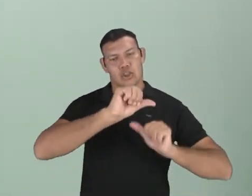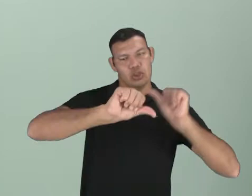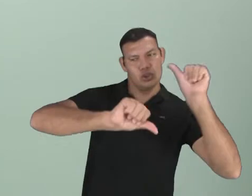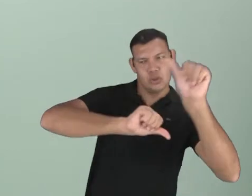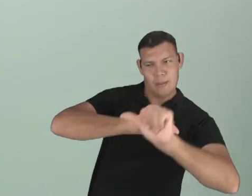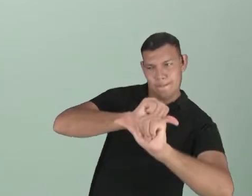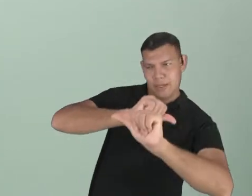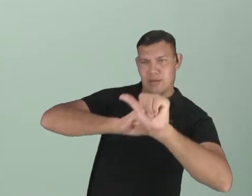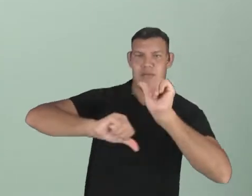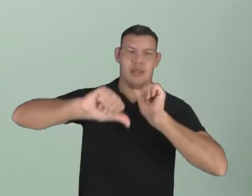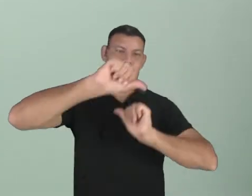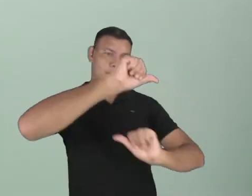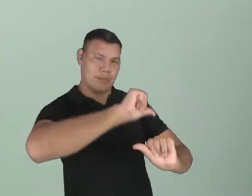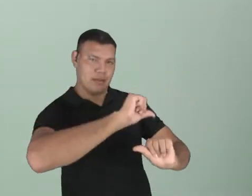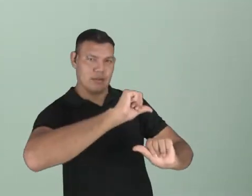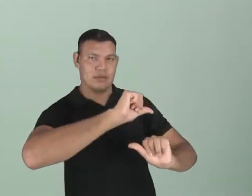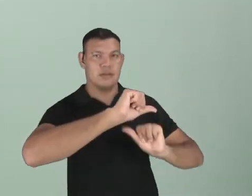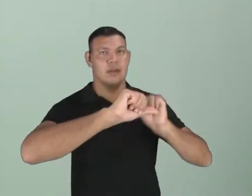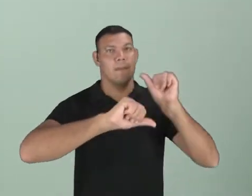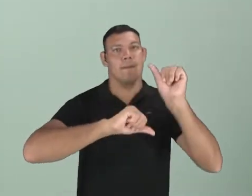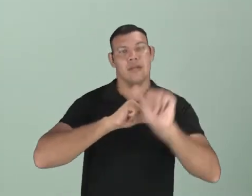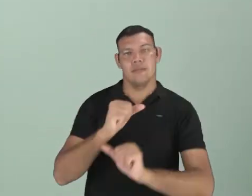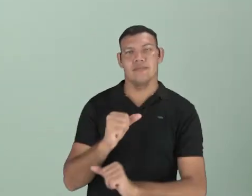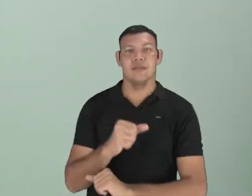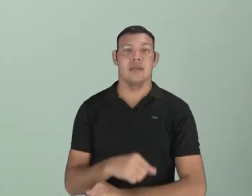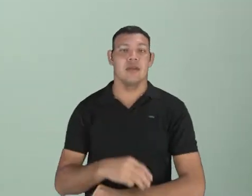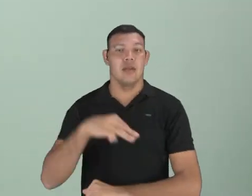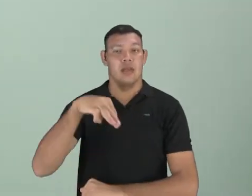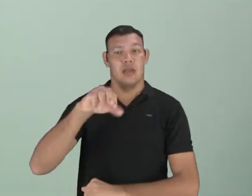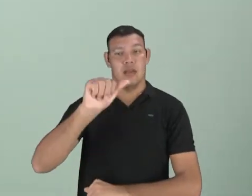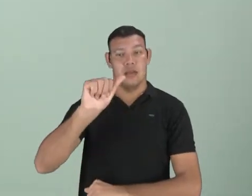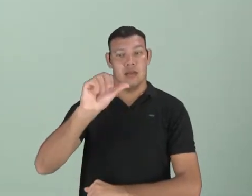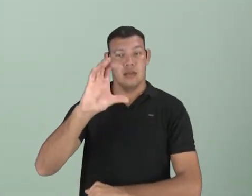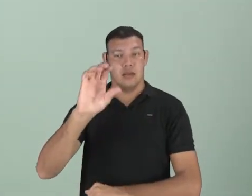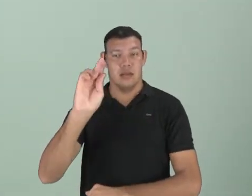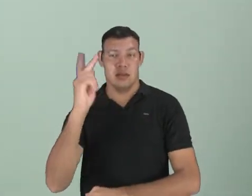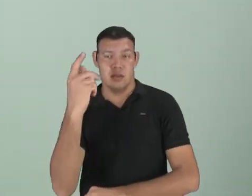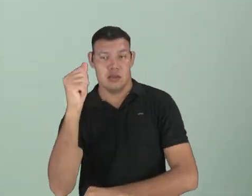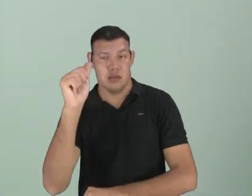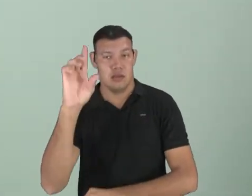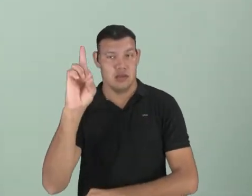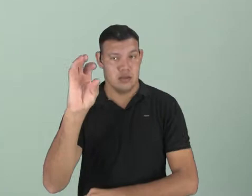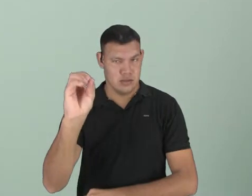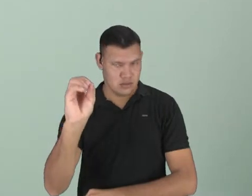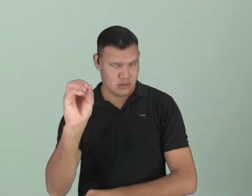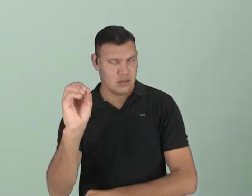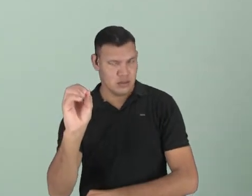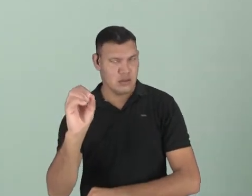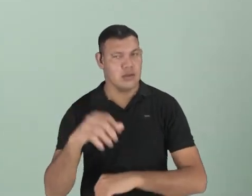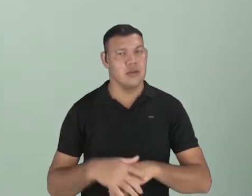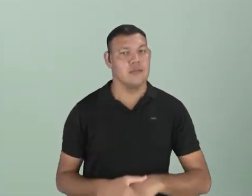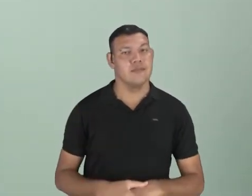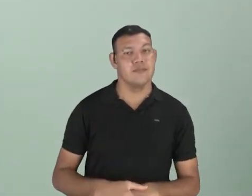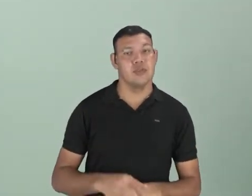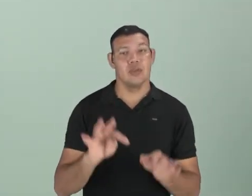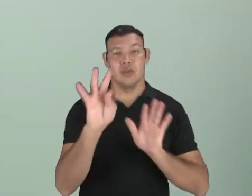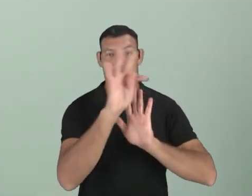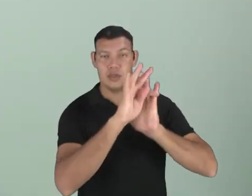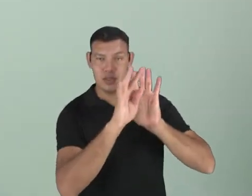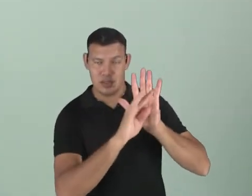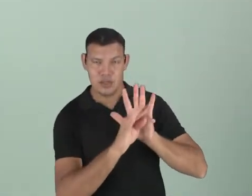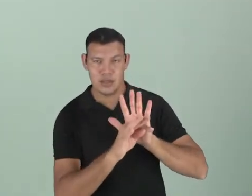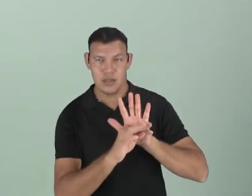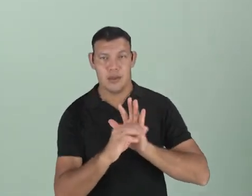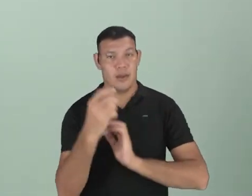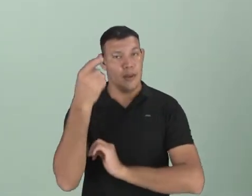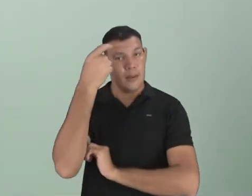acontecimentos. Exemplo, Machado de Assis, em Memórias Póstumas de Brás Cubas, quando ele começa, não pelo